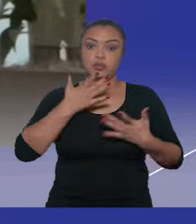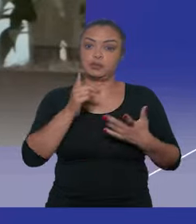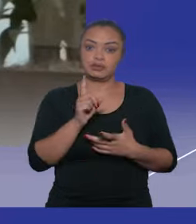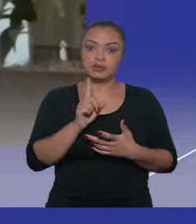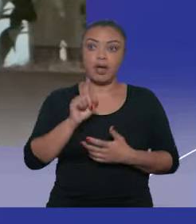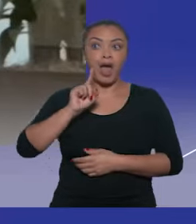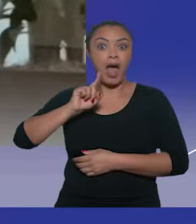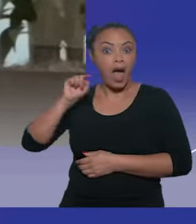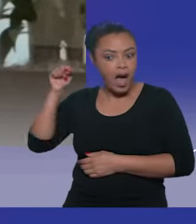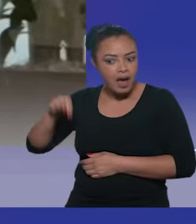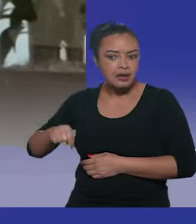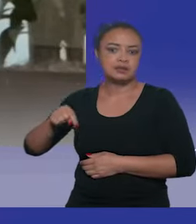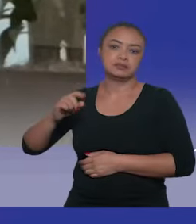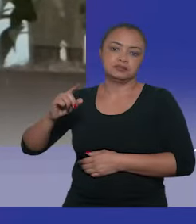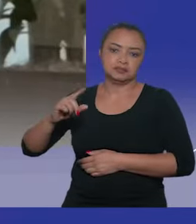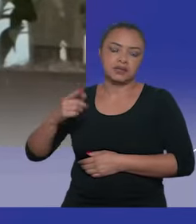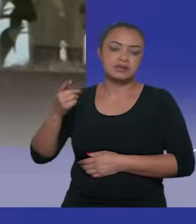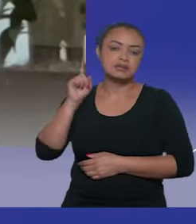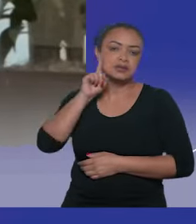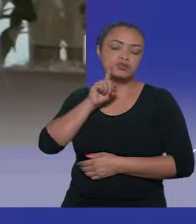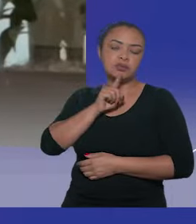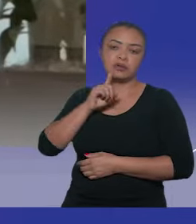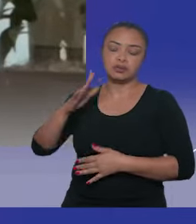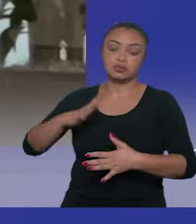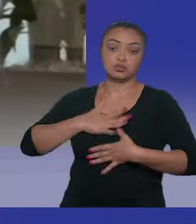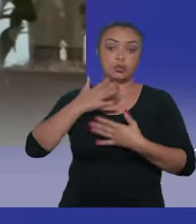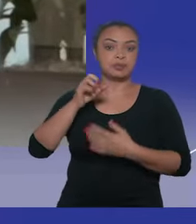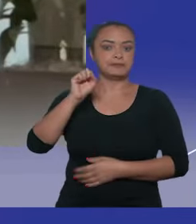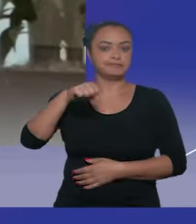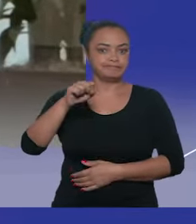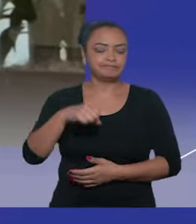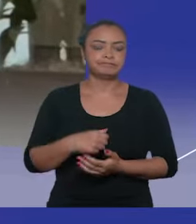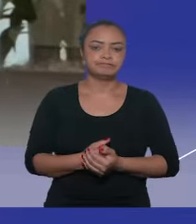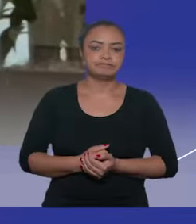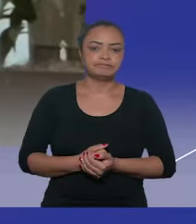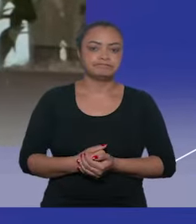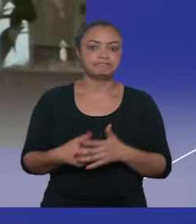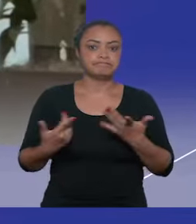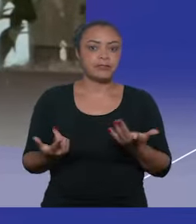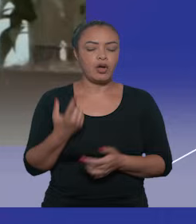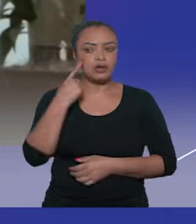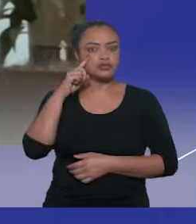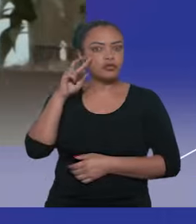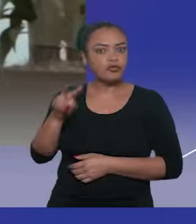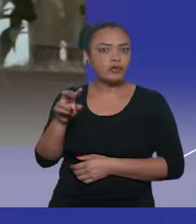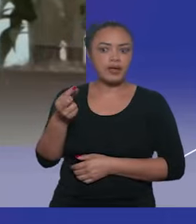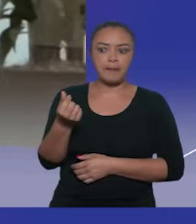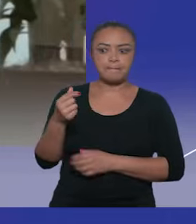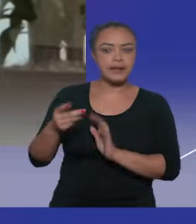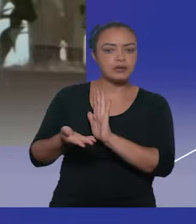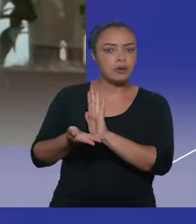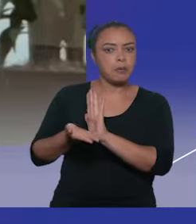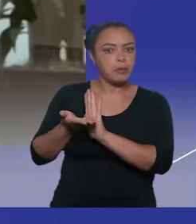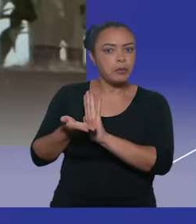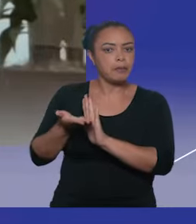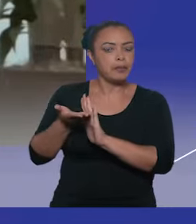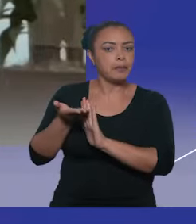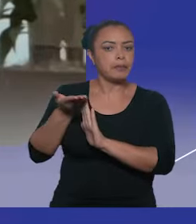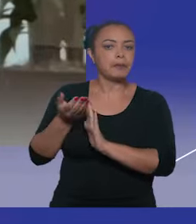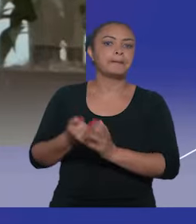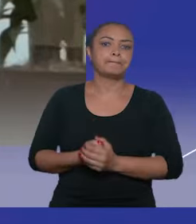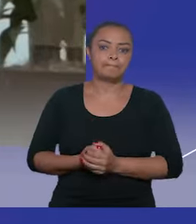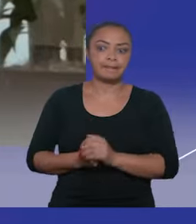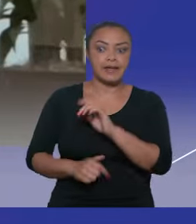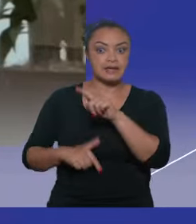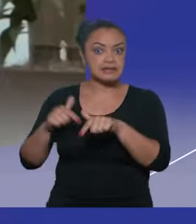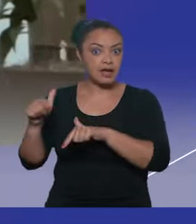mas dentro do mercado americano isso foi uma surpresa muito grande. Era evidente que cada vez mais os preços se ajustavam para cima,